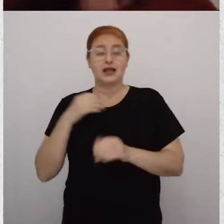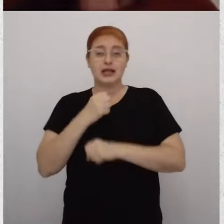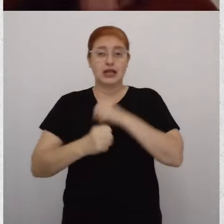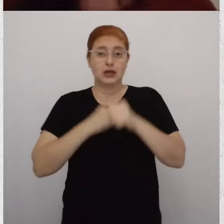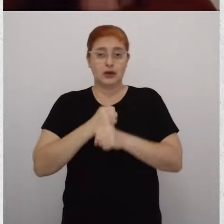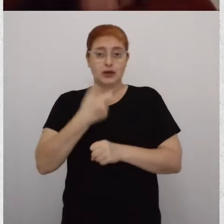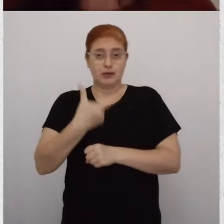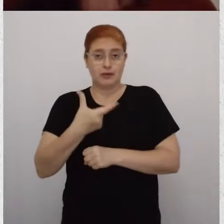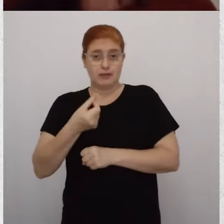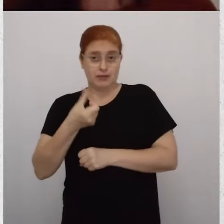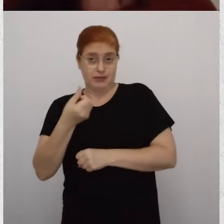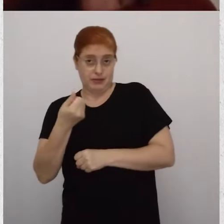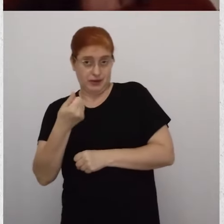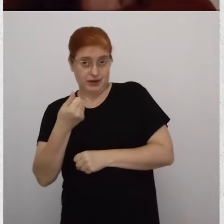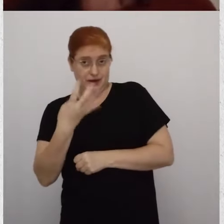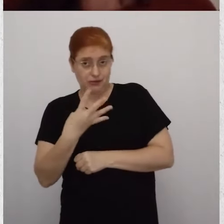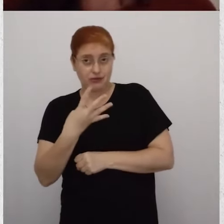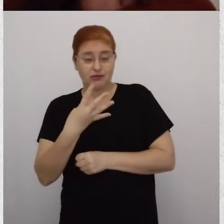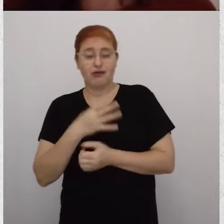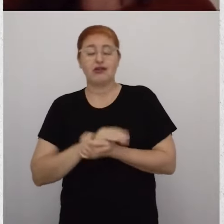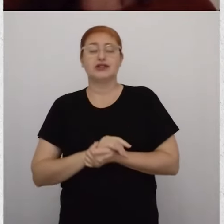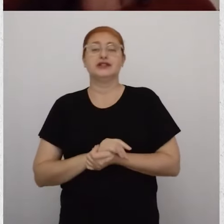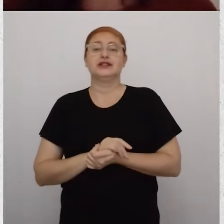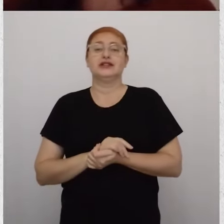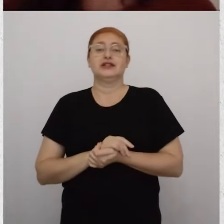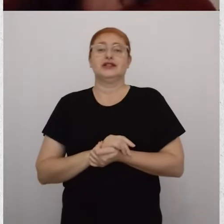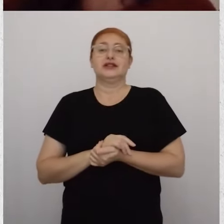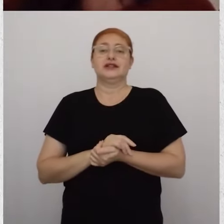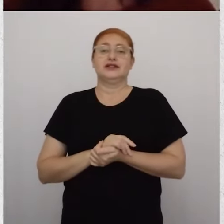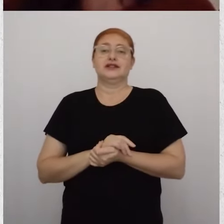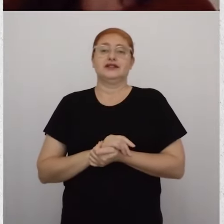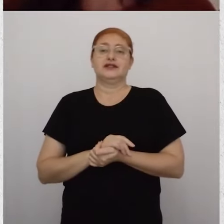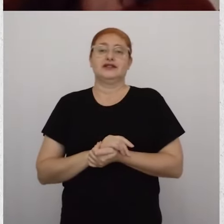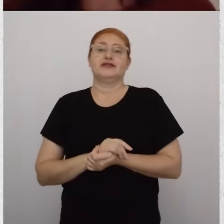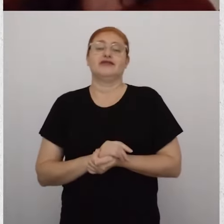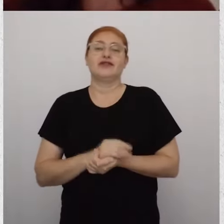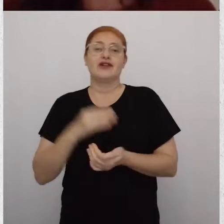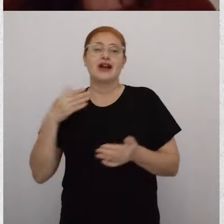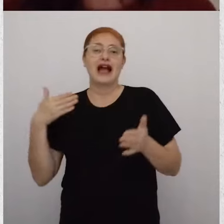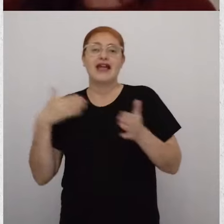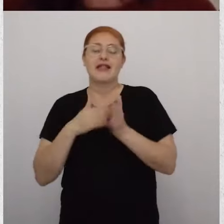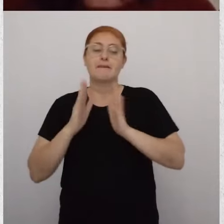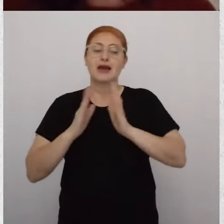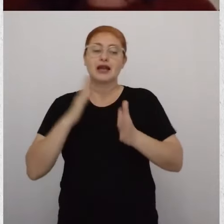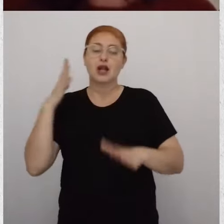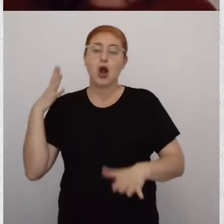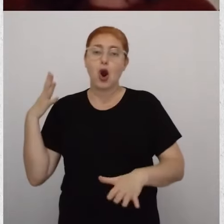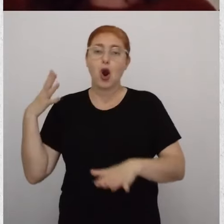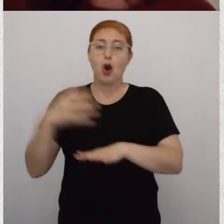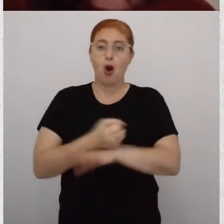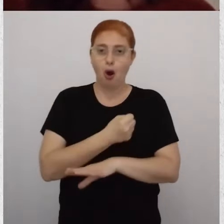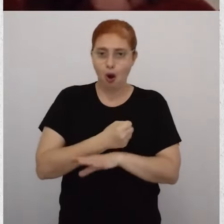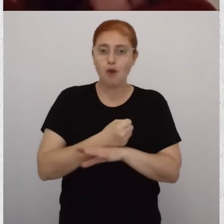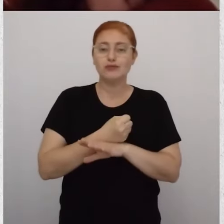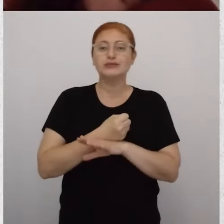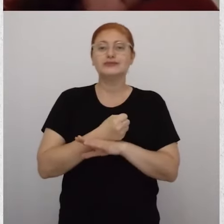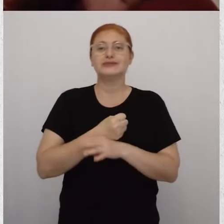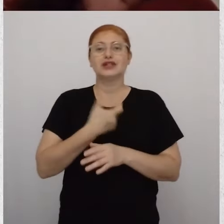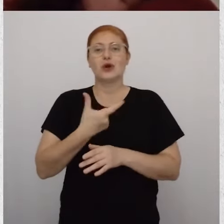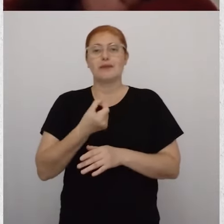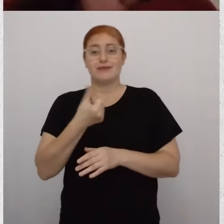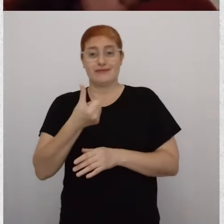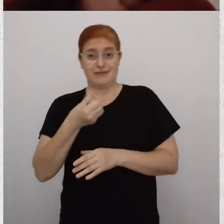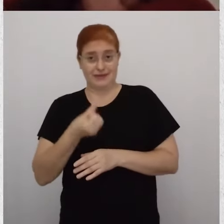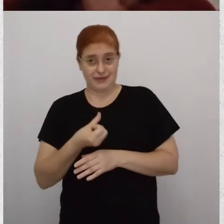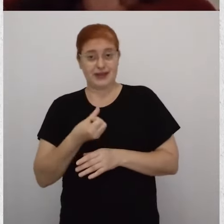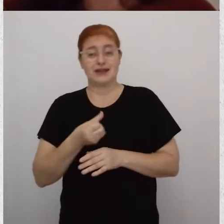2014, que não entrou, não chegou até o golpe, então, assim, não pegou essa grande depressão que a gente está